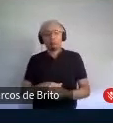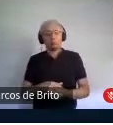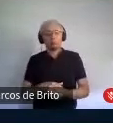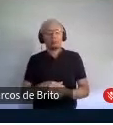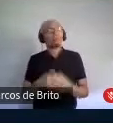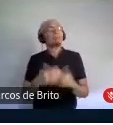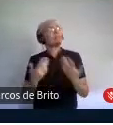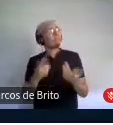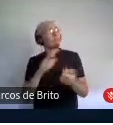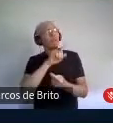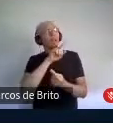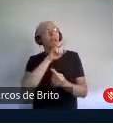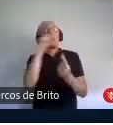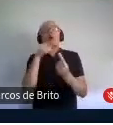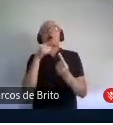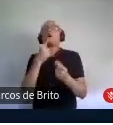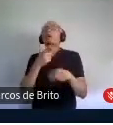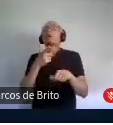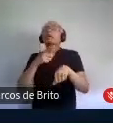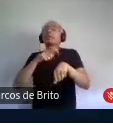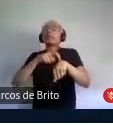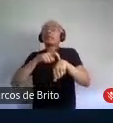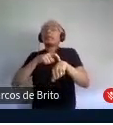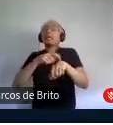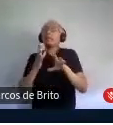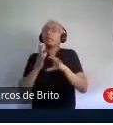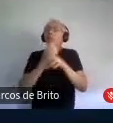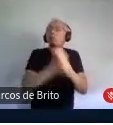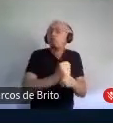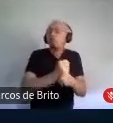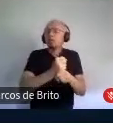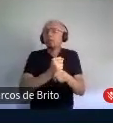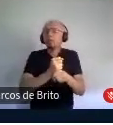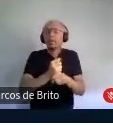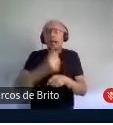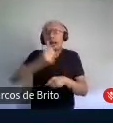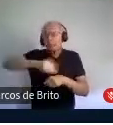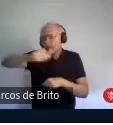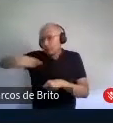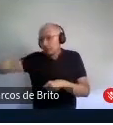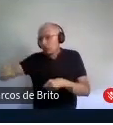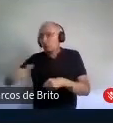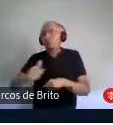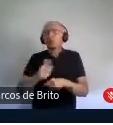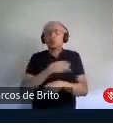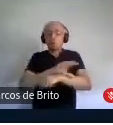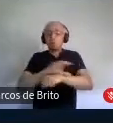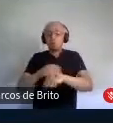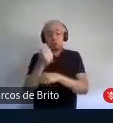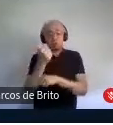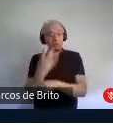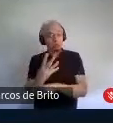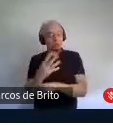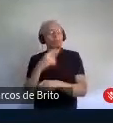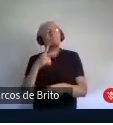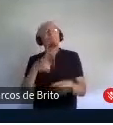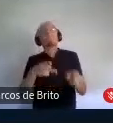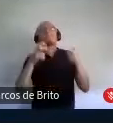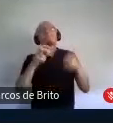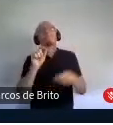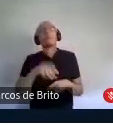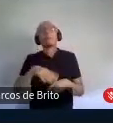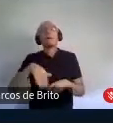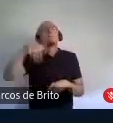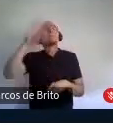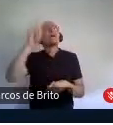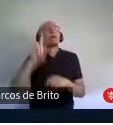Em relação às cargas horárias dos 14 cursos analisados, nós percebemos aqui que a maior ocorrência